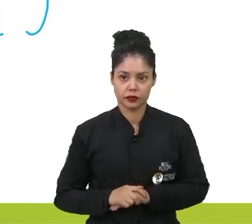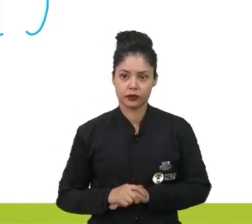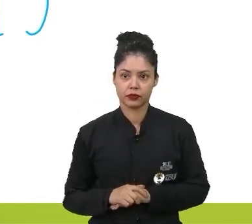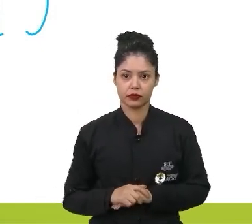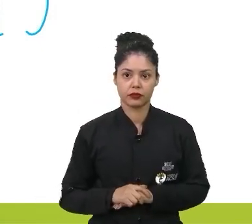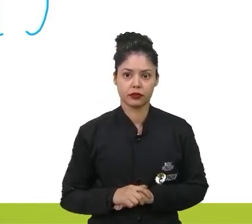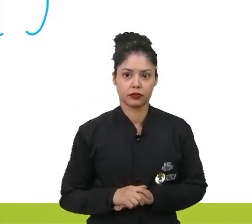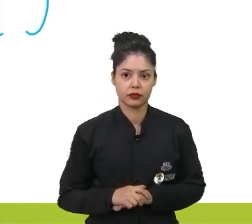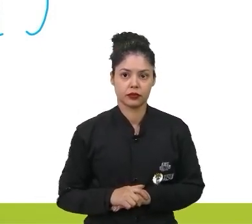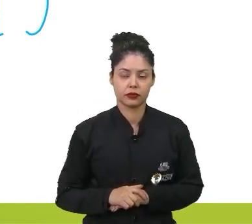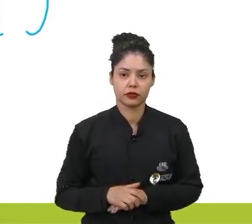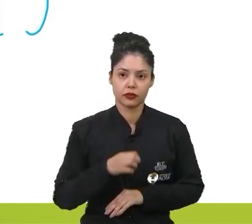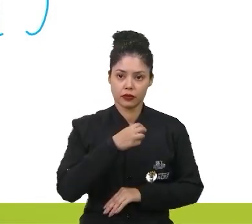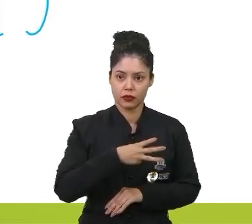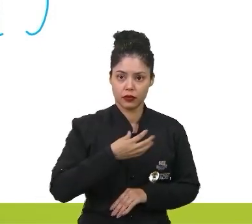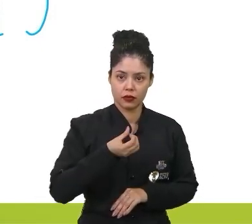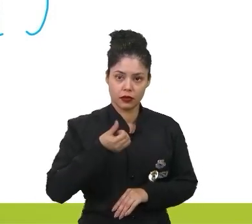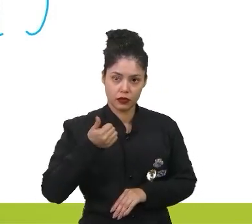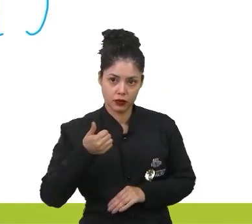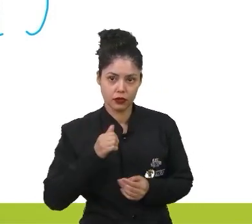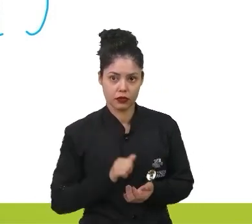quadrada de 361 é